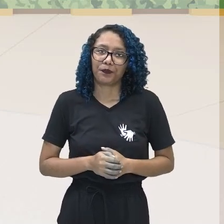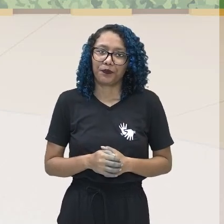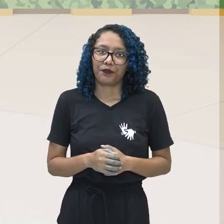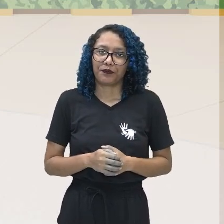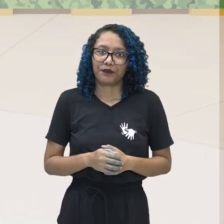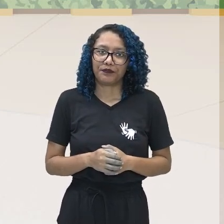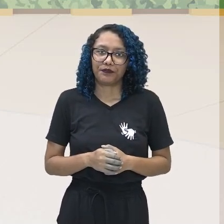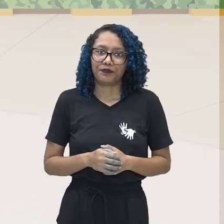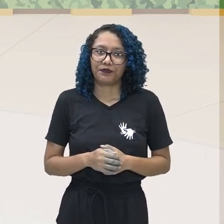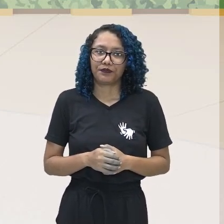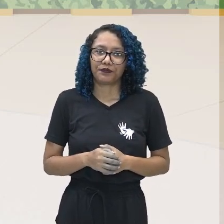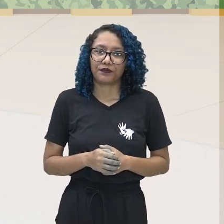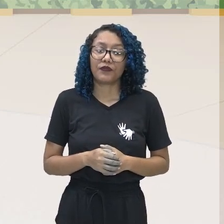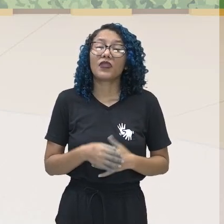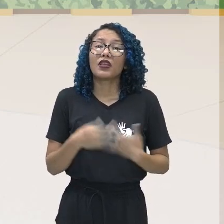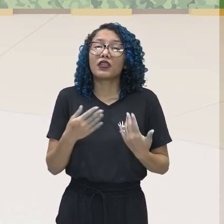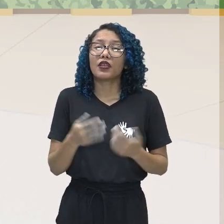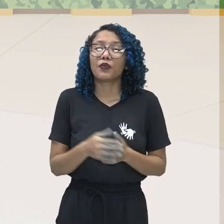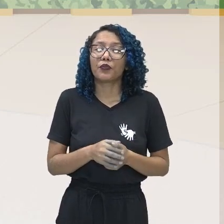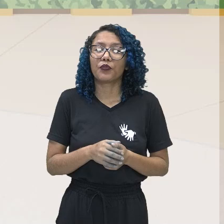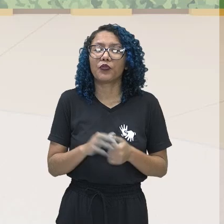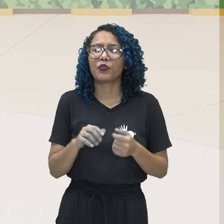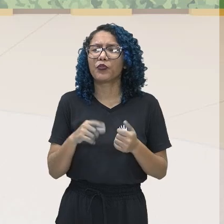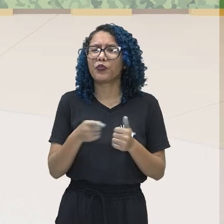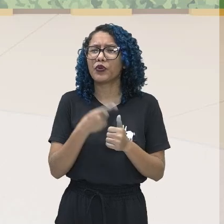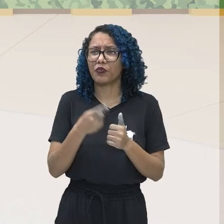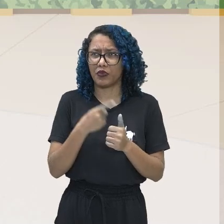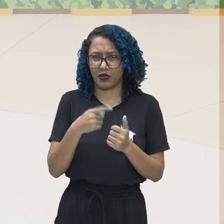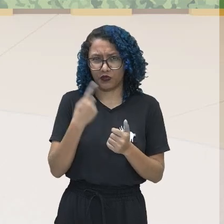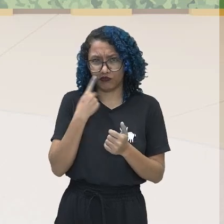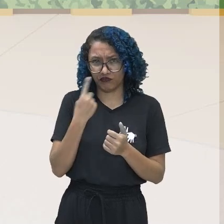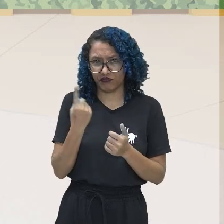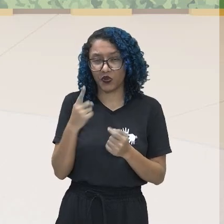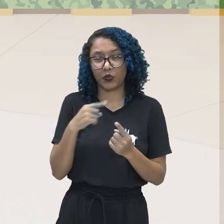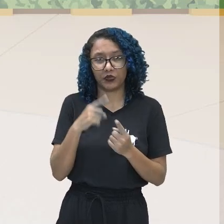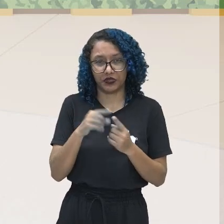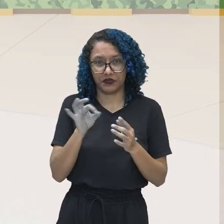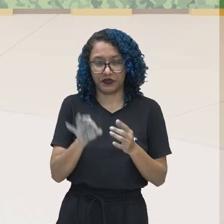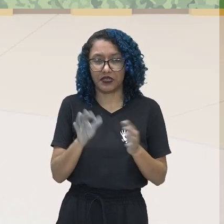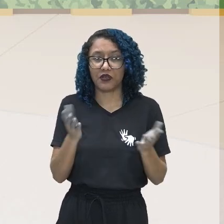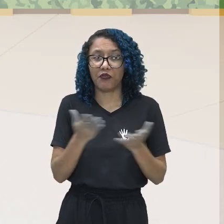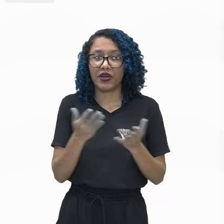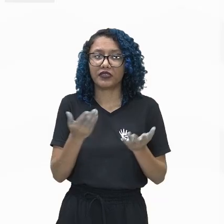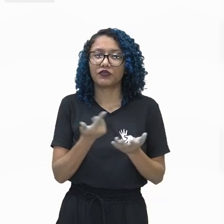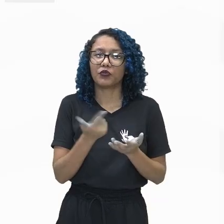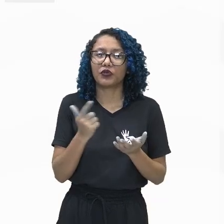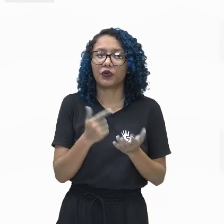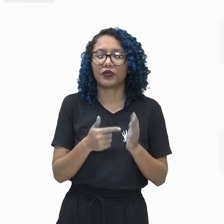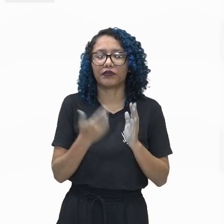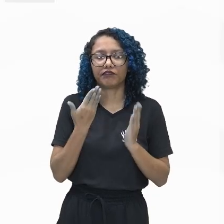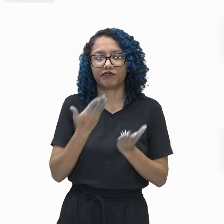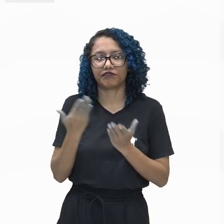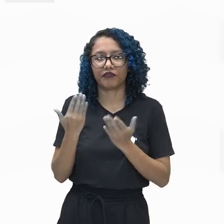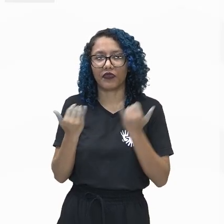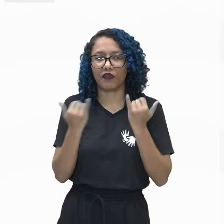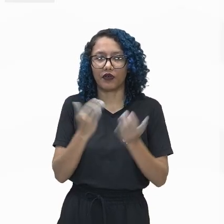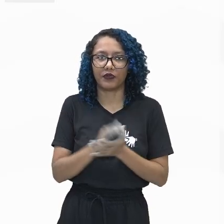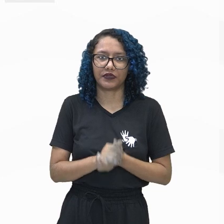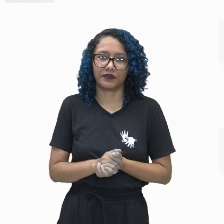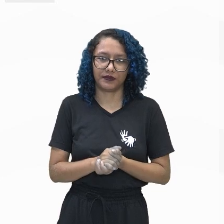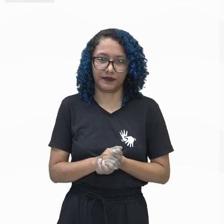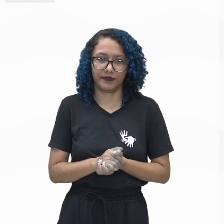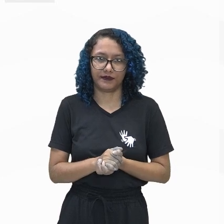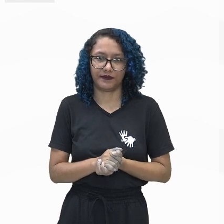Então, o primeiro objetivo é este, mas vamos trazer algumas informações, dê uma olhada. Então, você